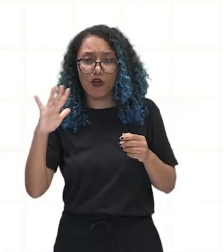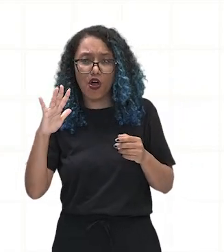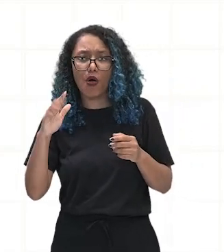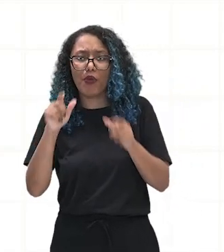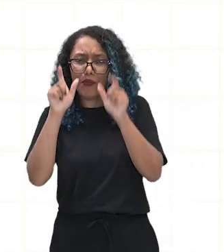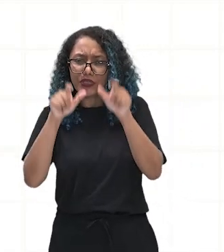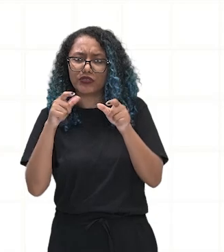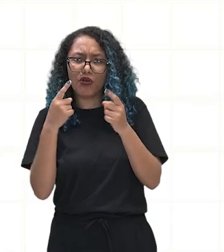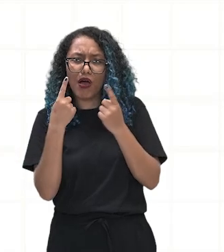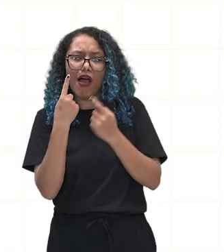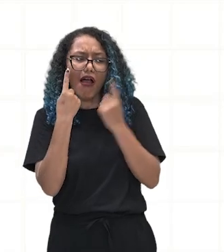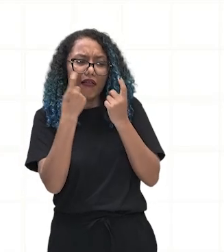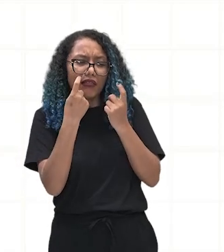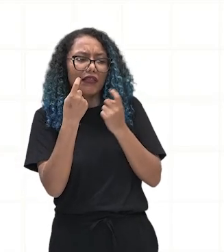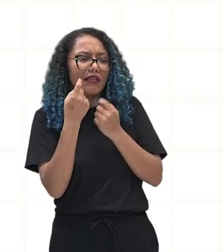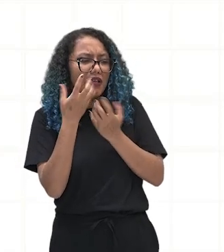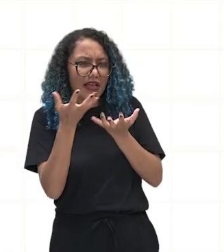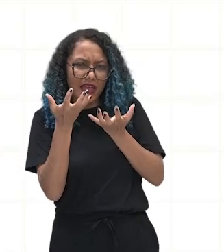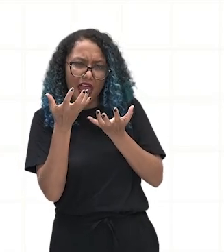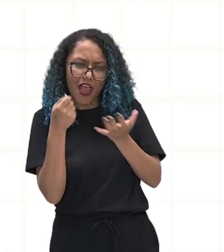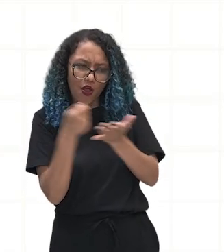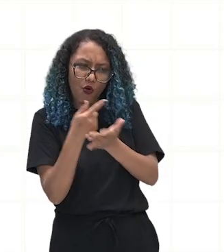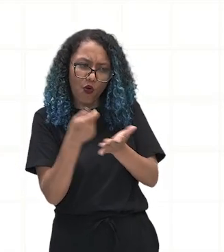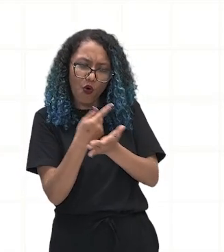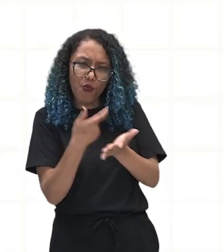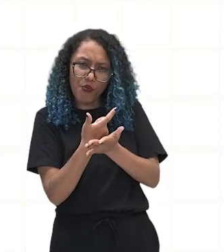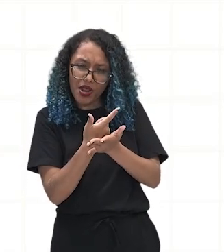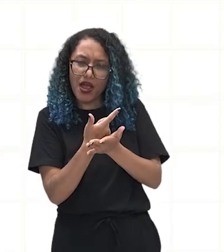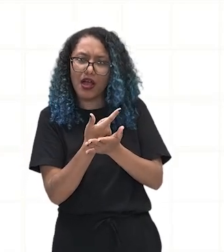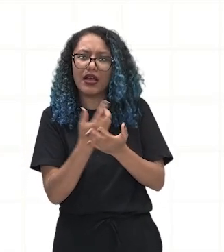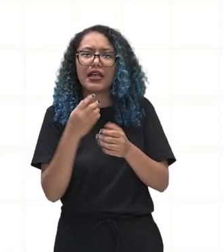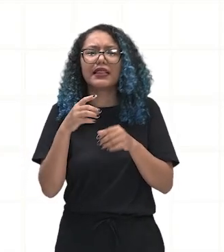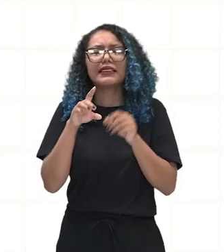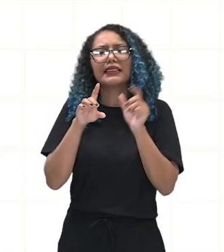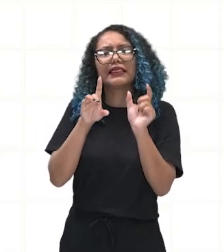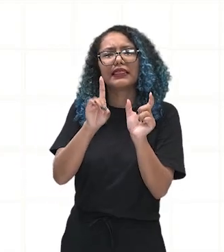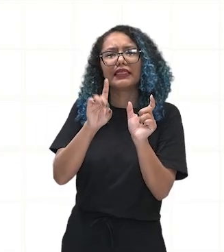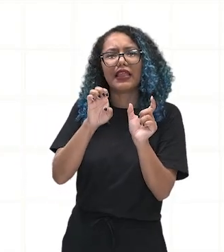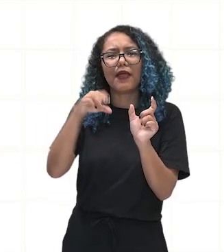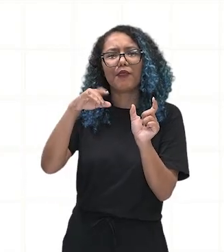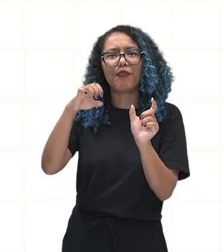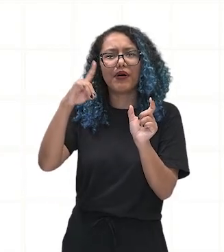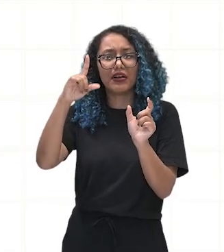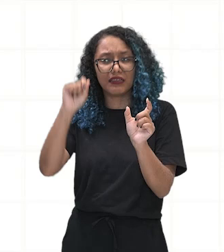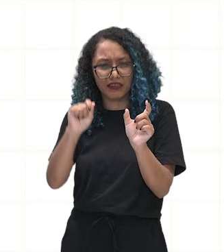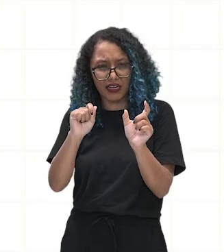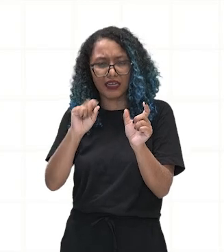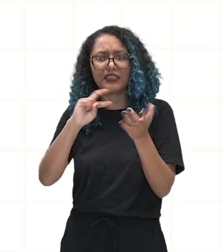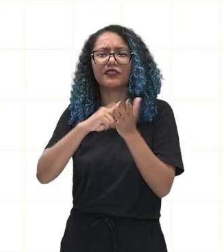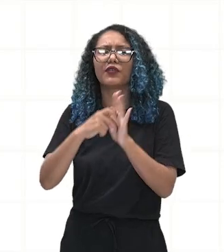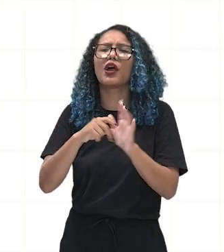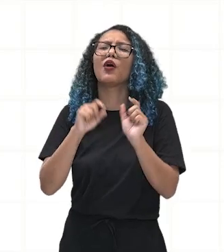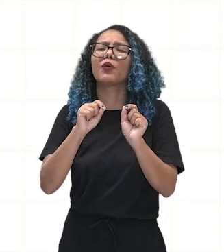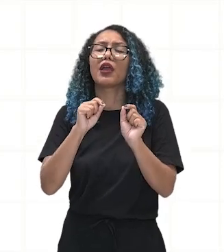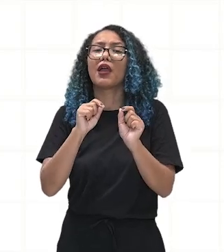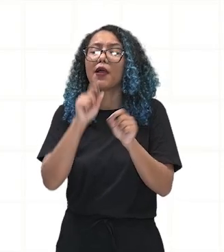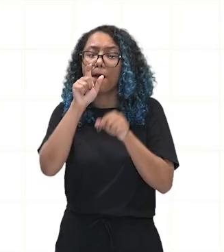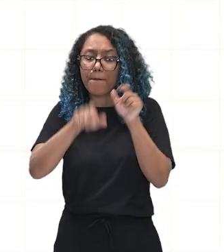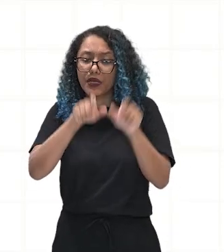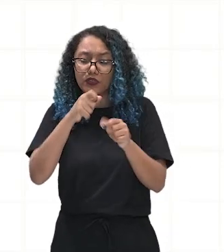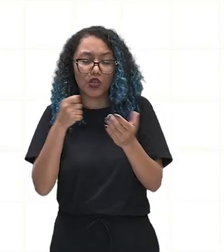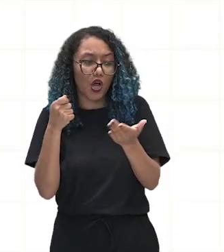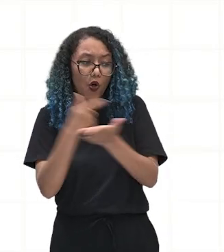produtos, tá? Quando a gente fala demanda por bens exóticos, demanda aqui, turminha, são as pessoas que estão interessadas